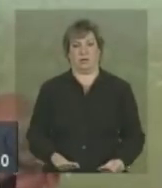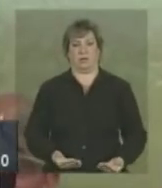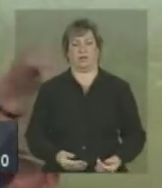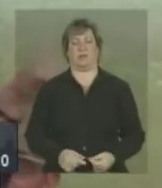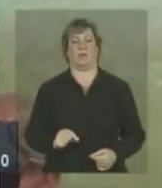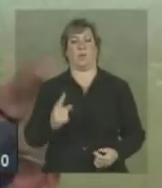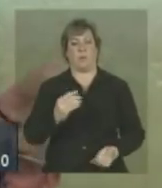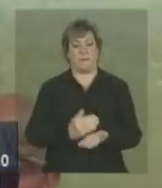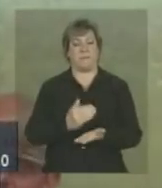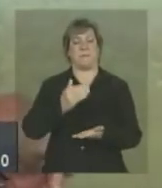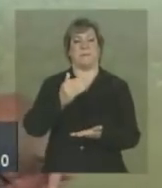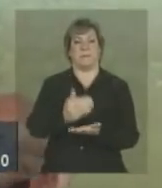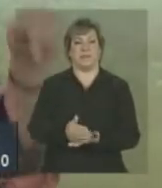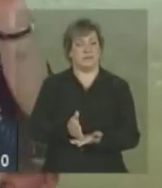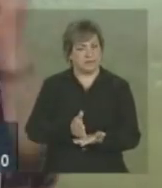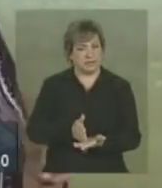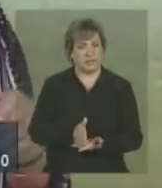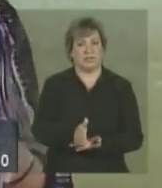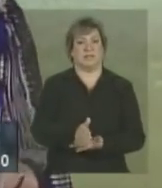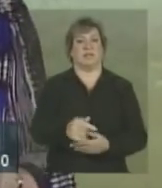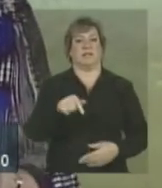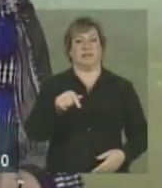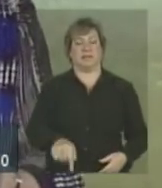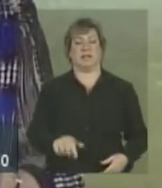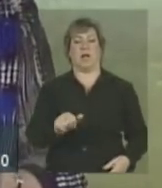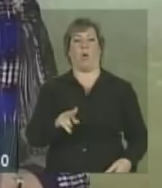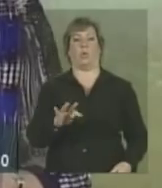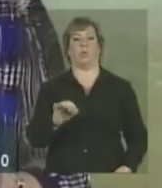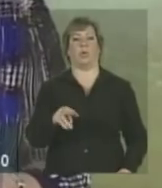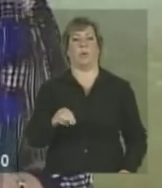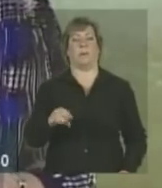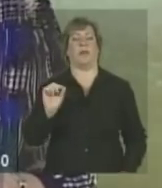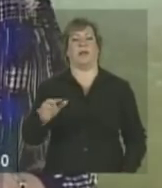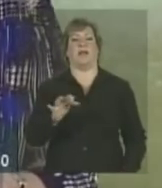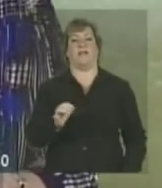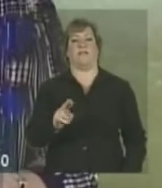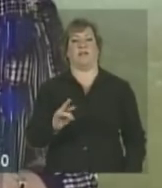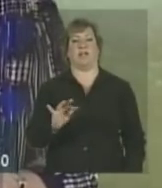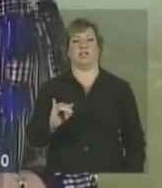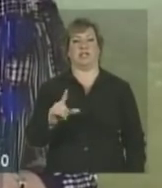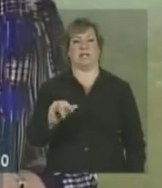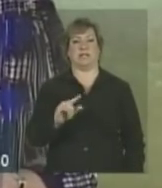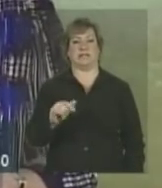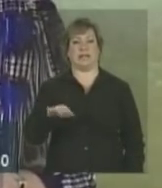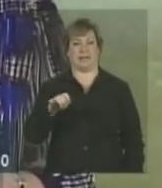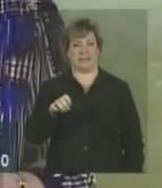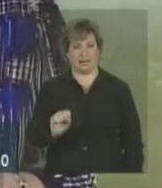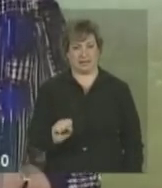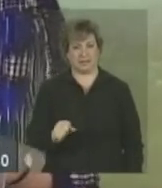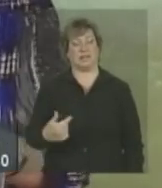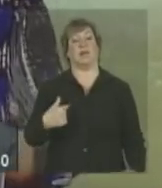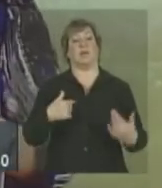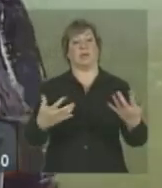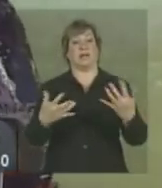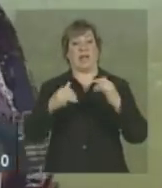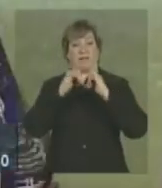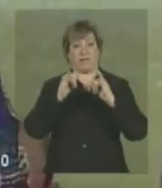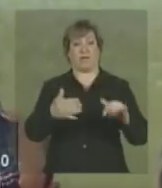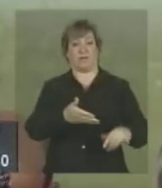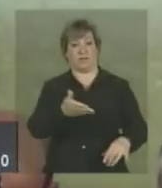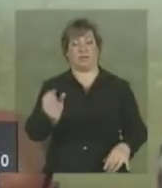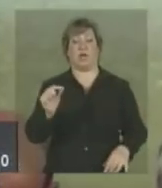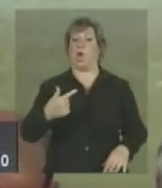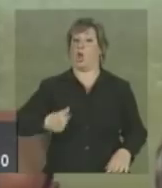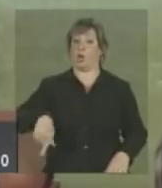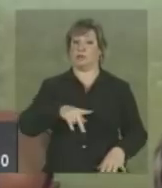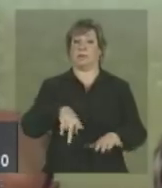um passo na direção dessa autonomia dos fertilizantes. Eu queria dizer para vocês que o nosso